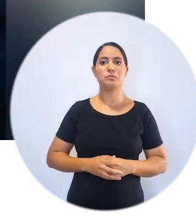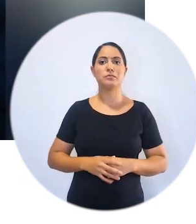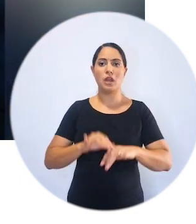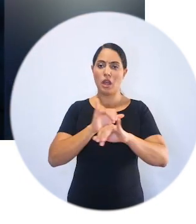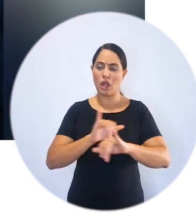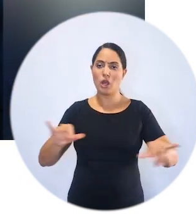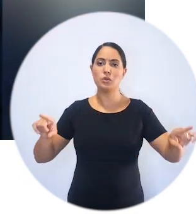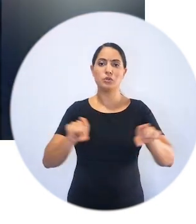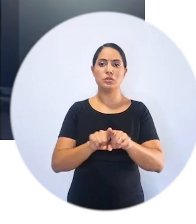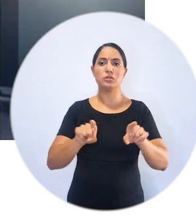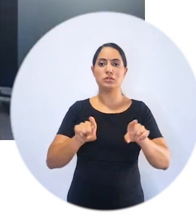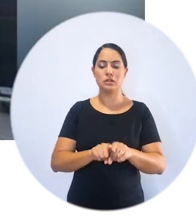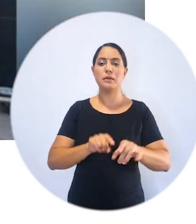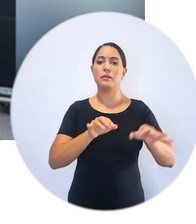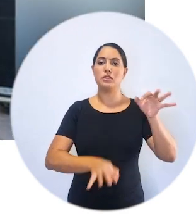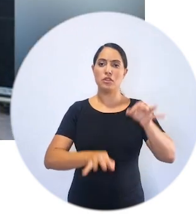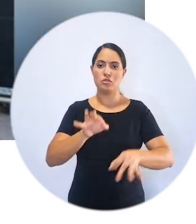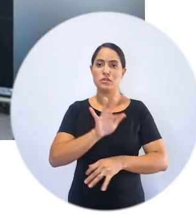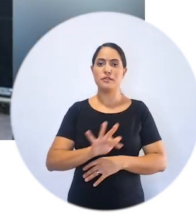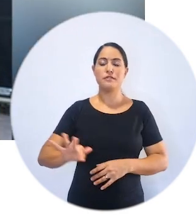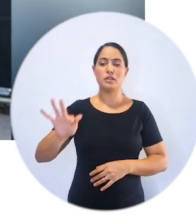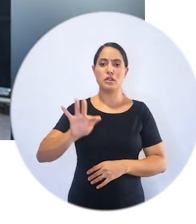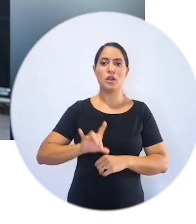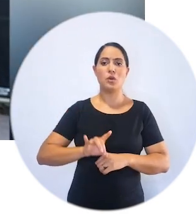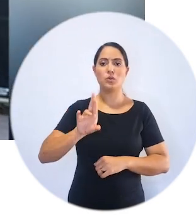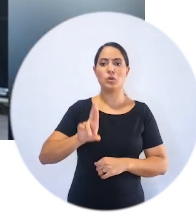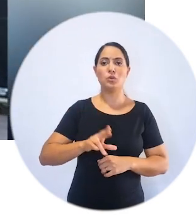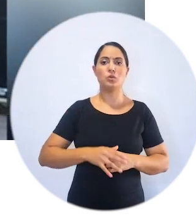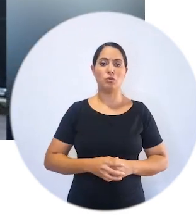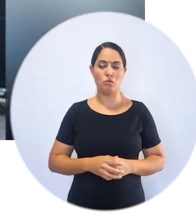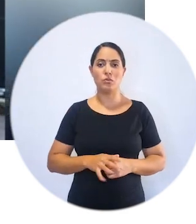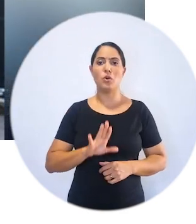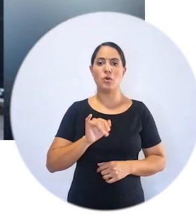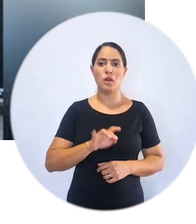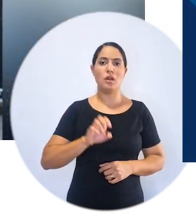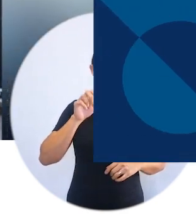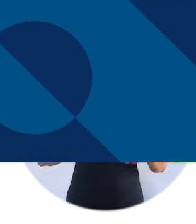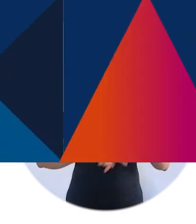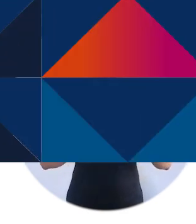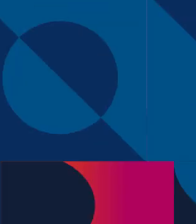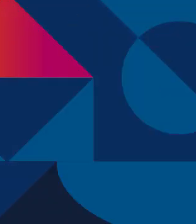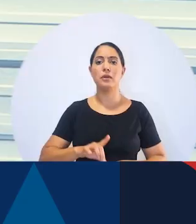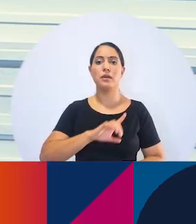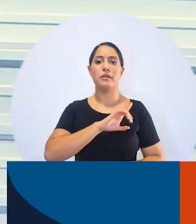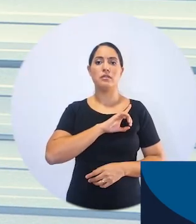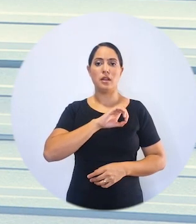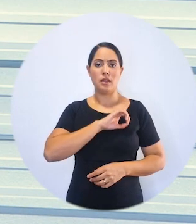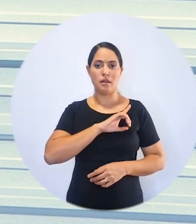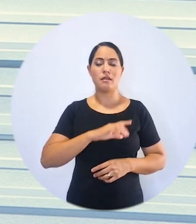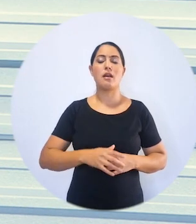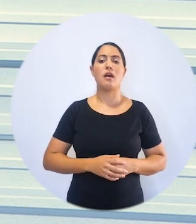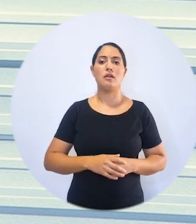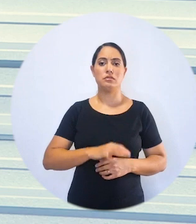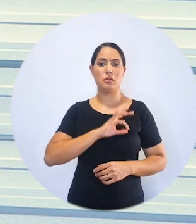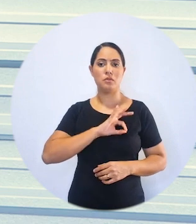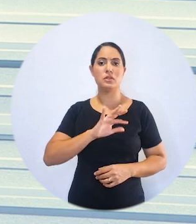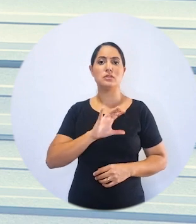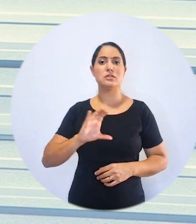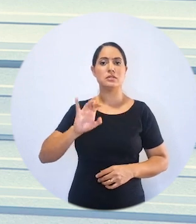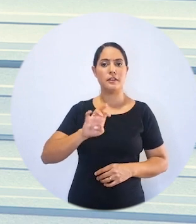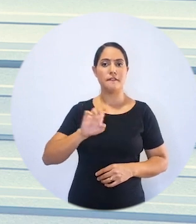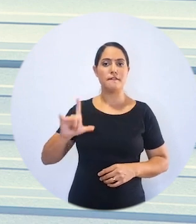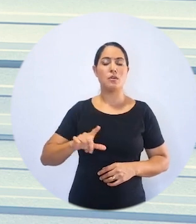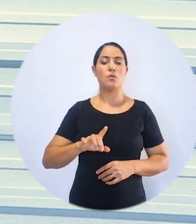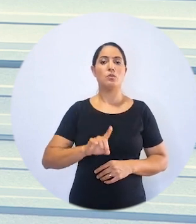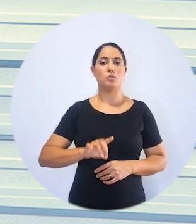também ao secretário de Segurança Pública do Distrito Federal, Dr. Sandro Avelar. Estendo o meu reconhecimento ao superintendente